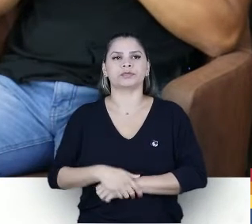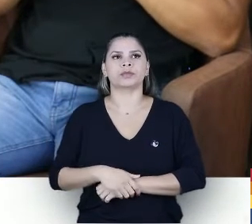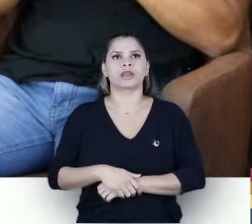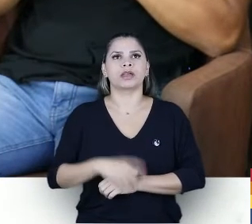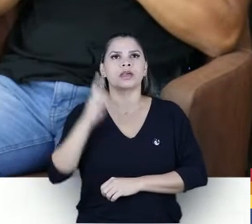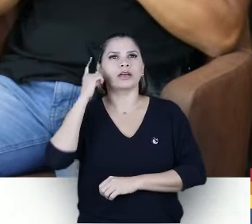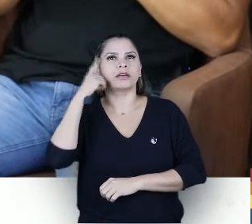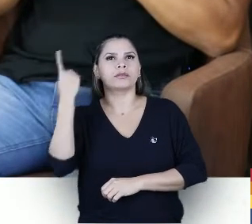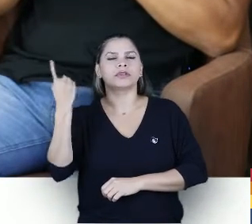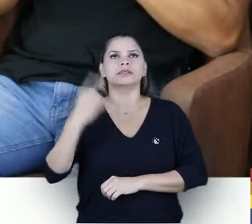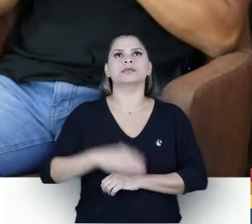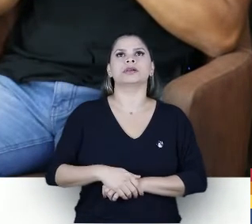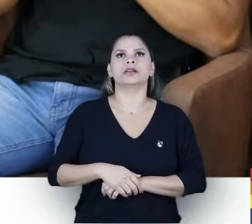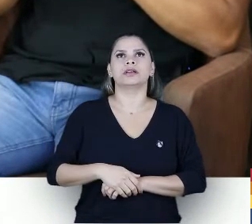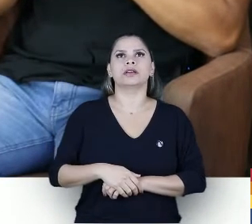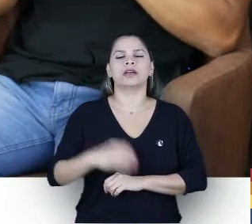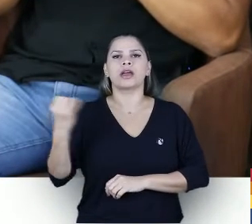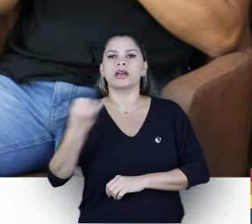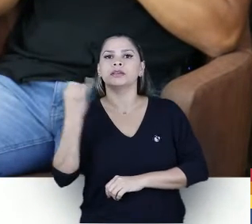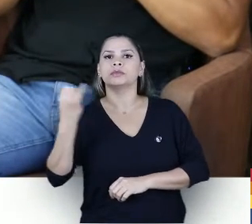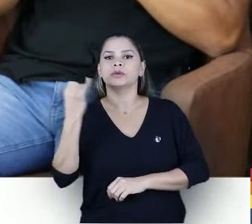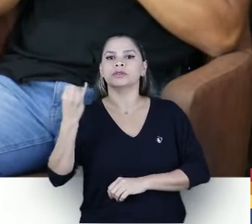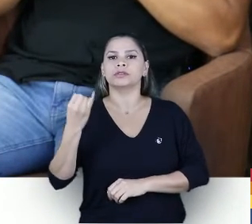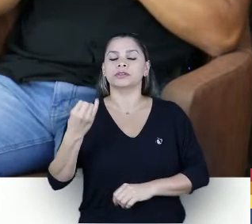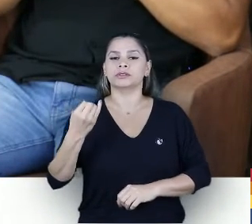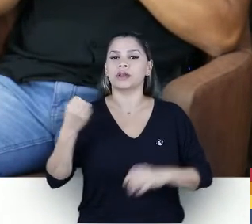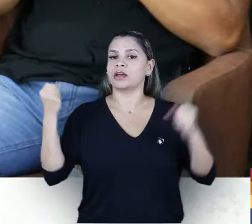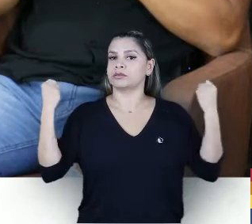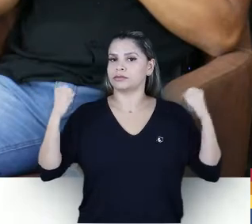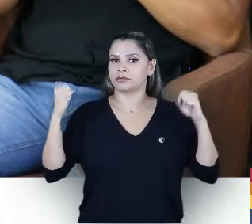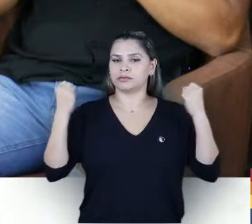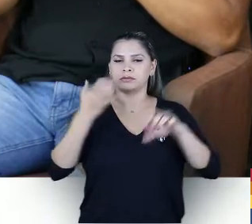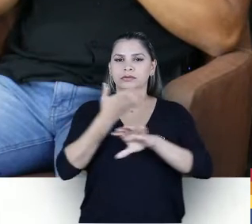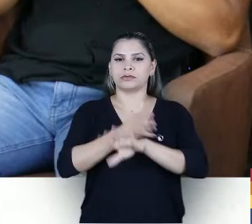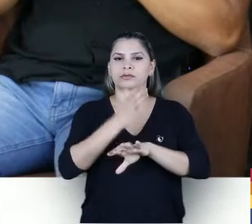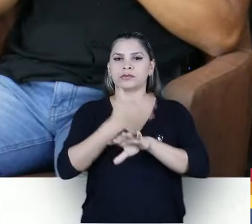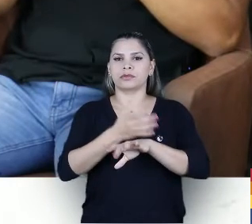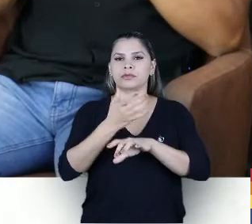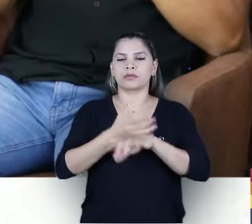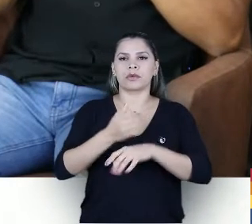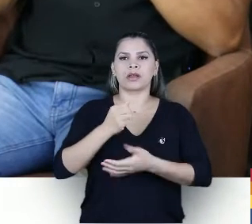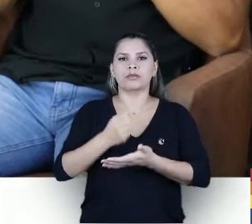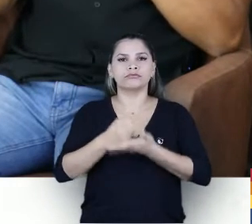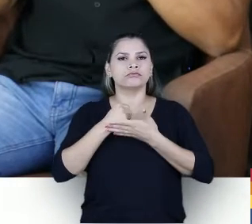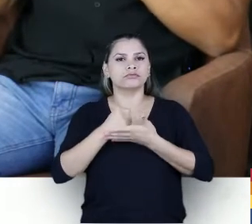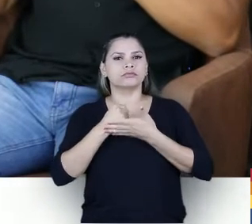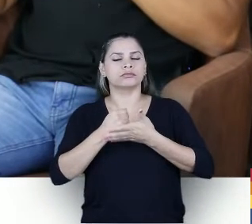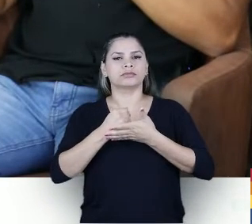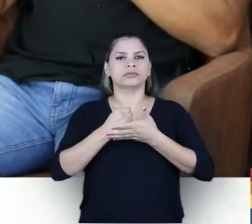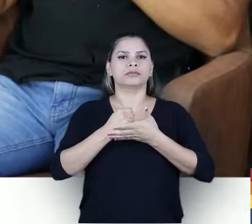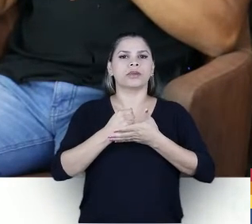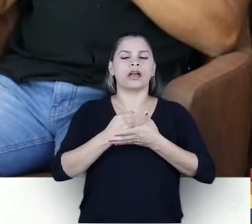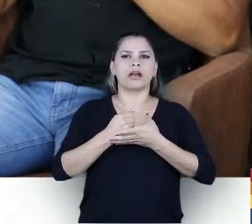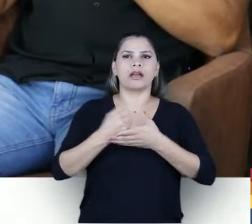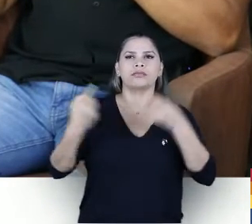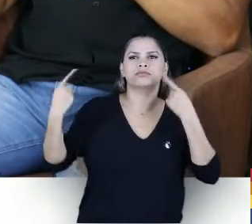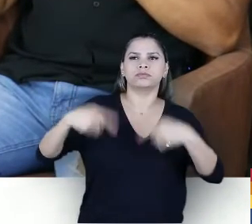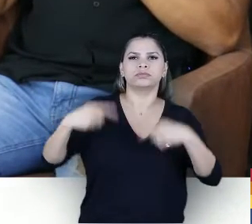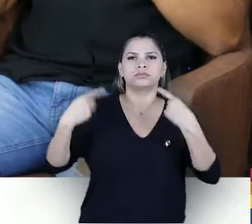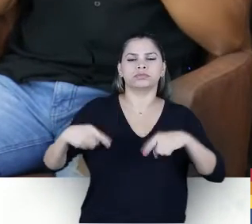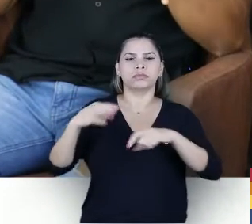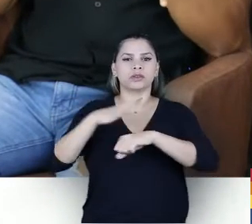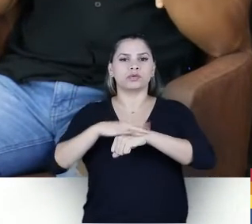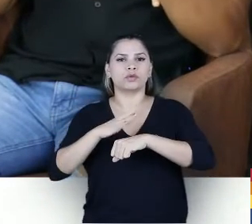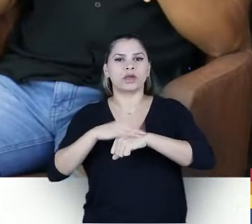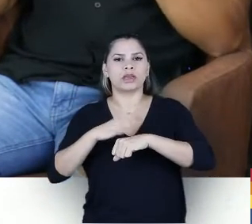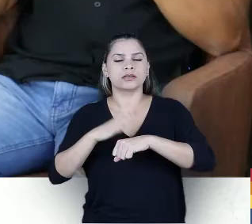na escola junto com o professor de biologia, né? A ideia era falar da importância do exercício físico,